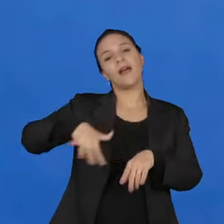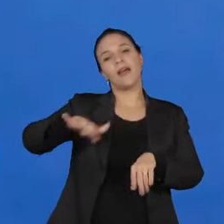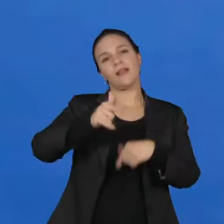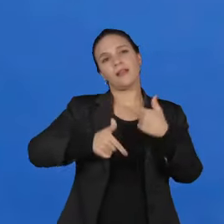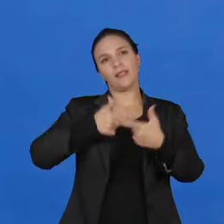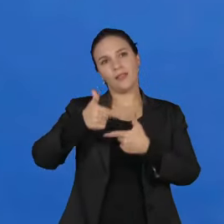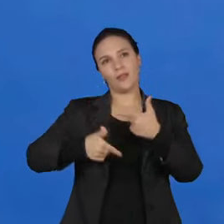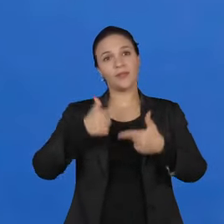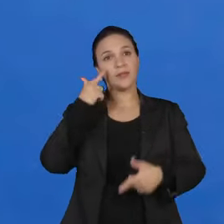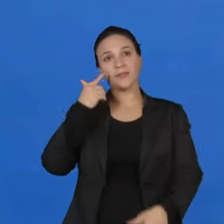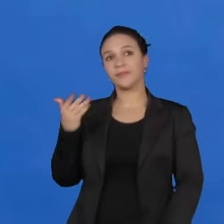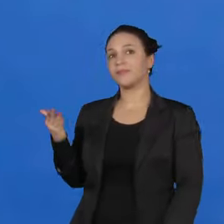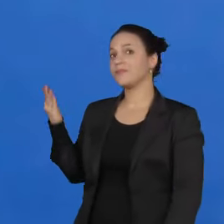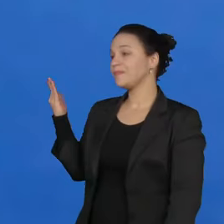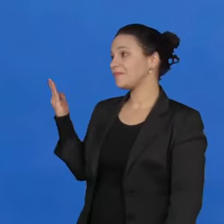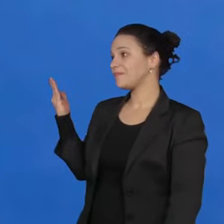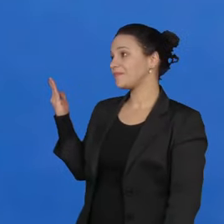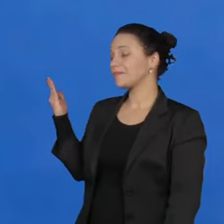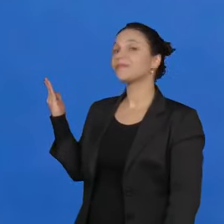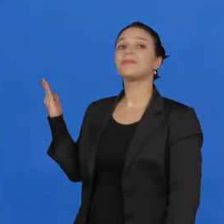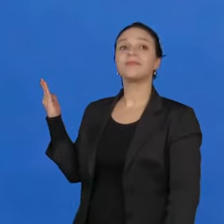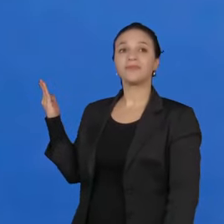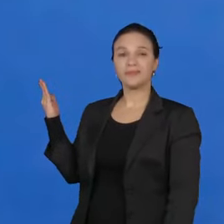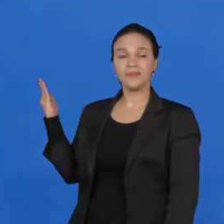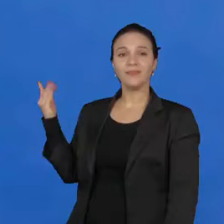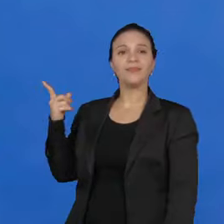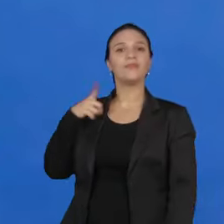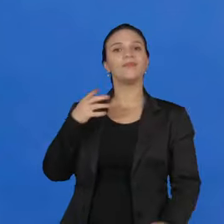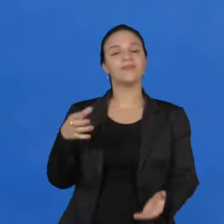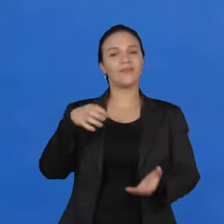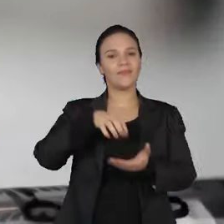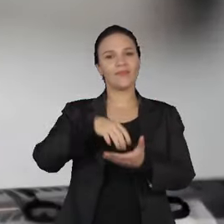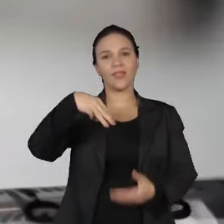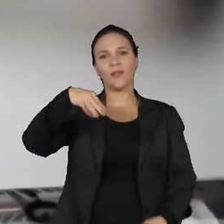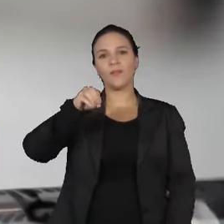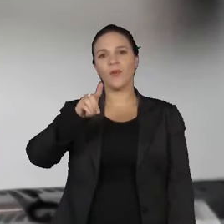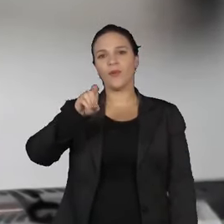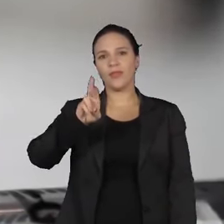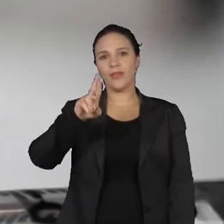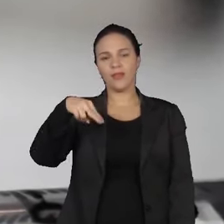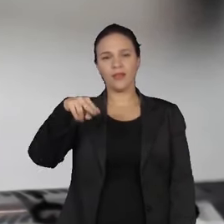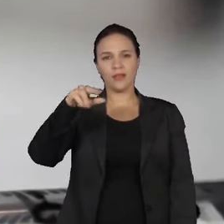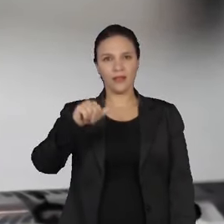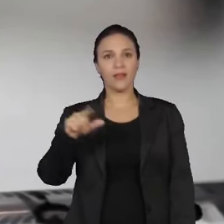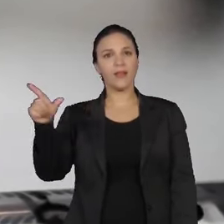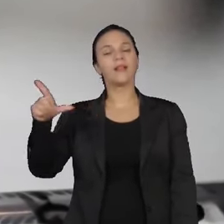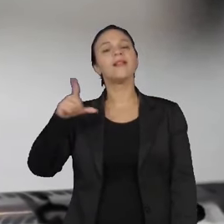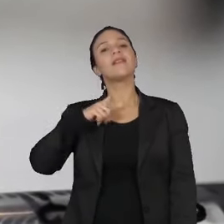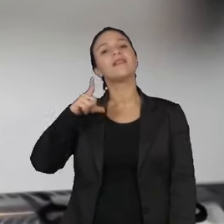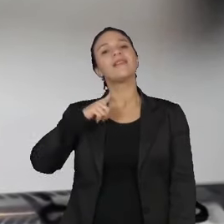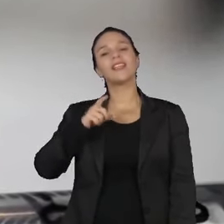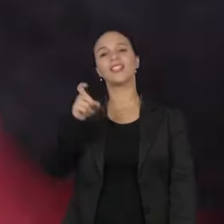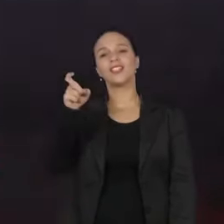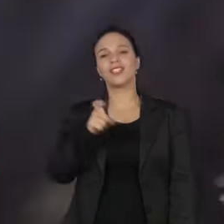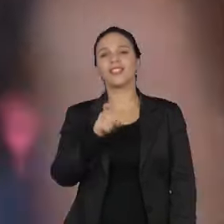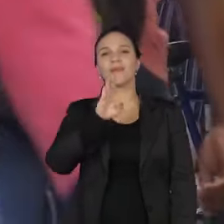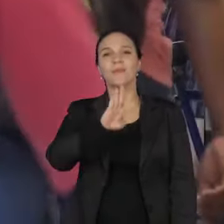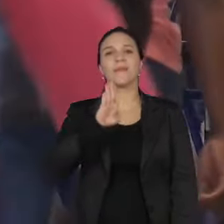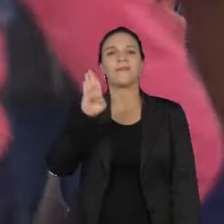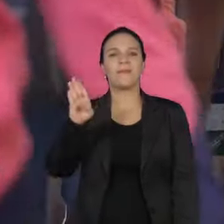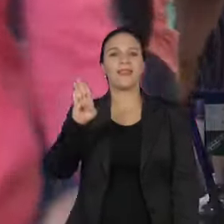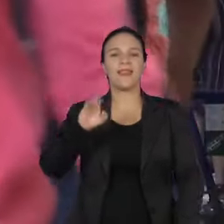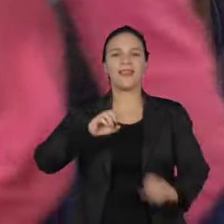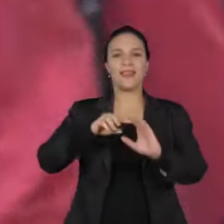disponível é a Spikevax, monovalente da farmacêutica Moderna, que combate a variante XBB.